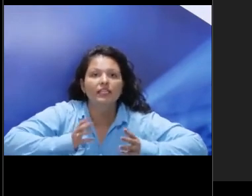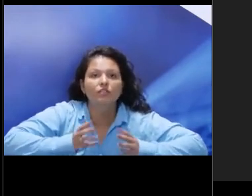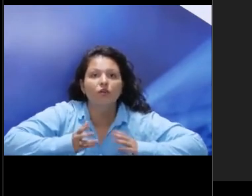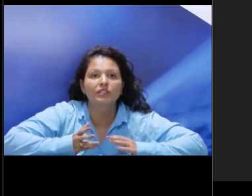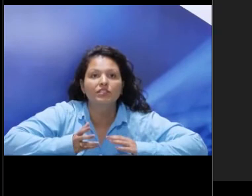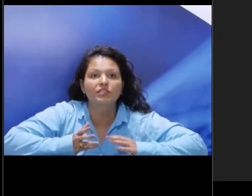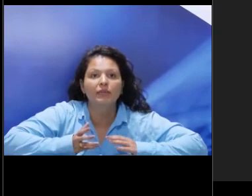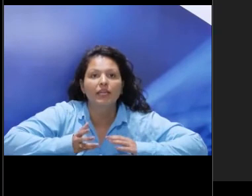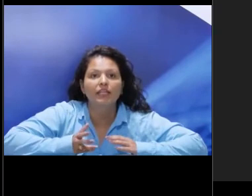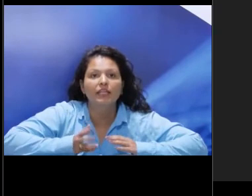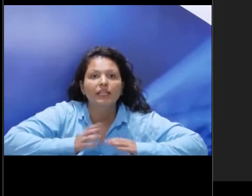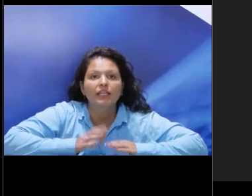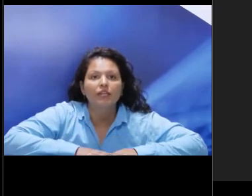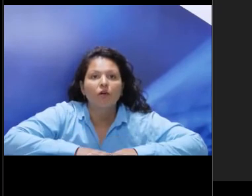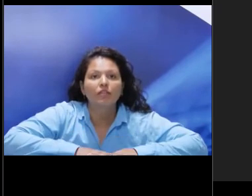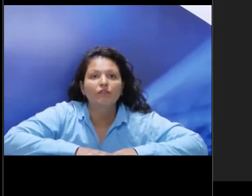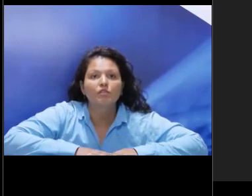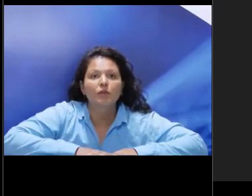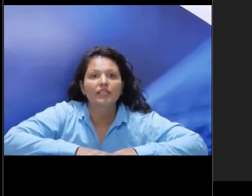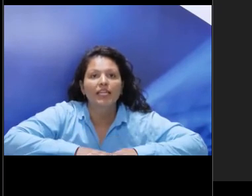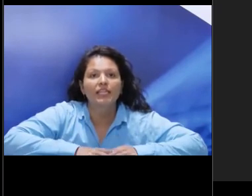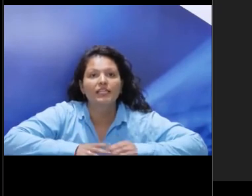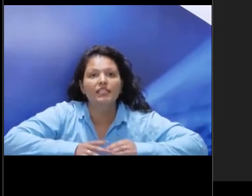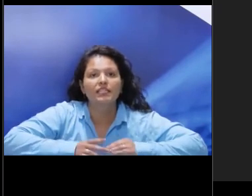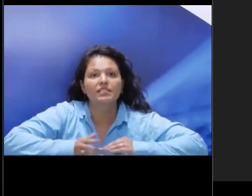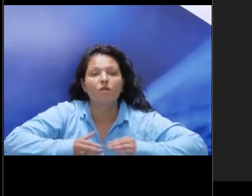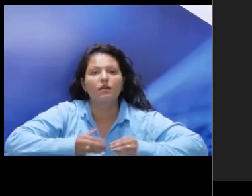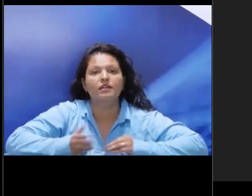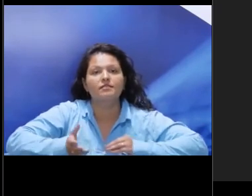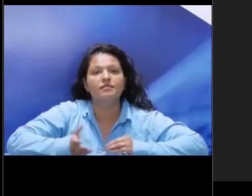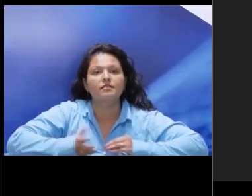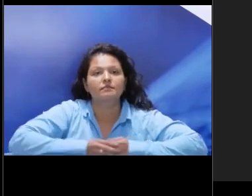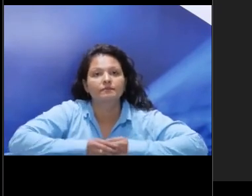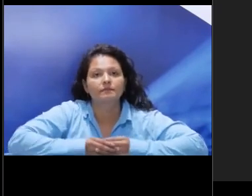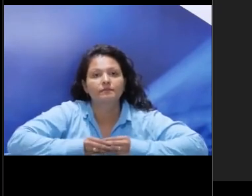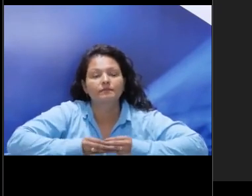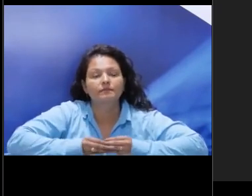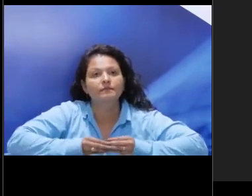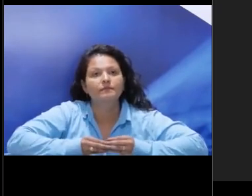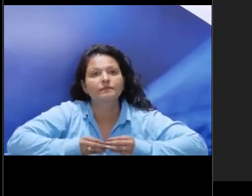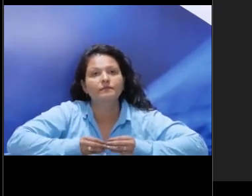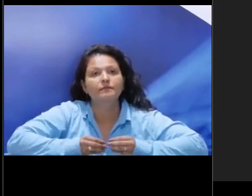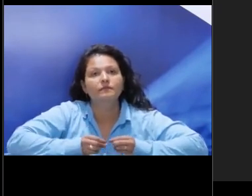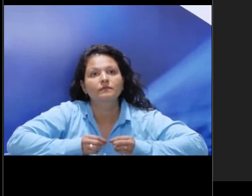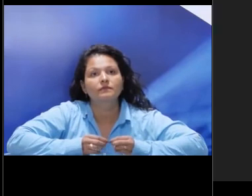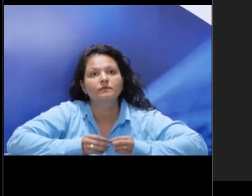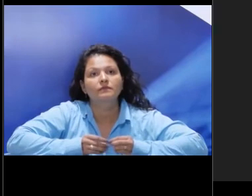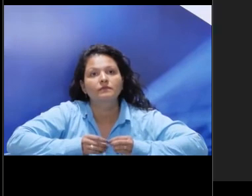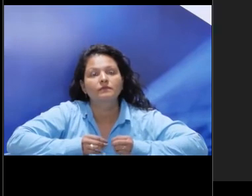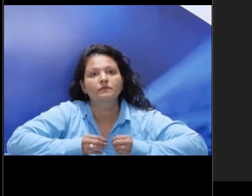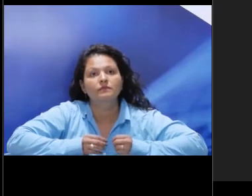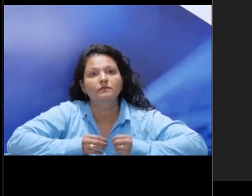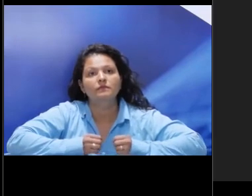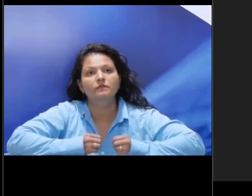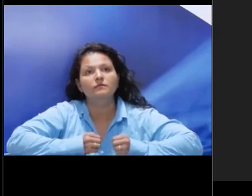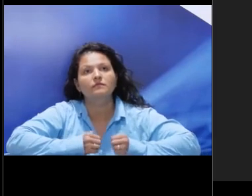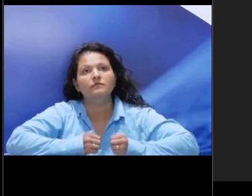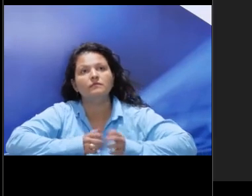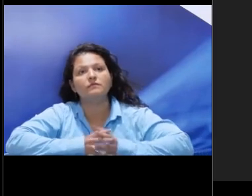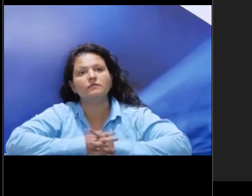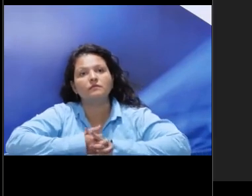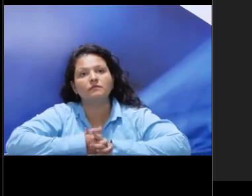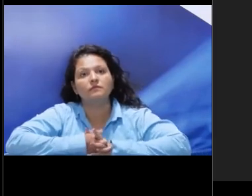altura, né, de corte também. E qual o nível de proteína que se alcança? Bom, vamos lá.